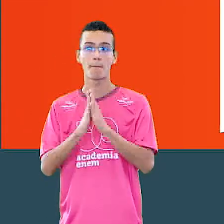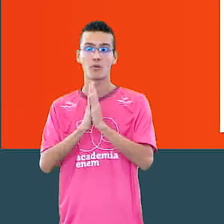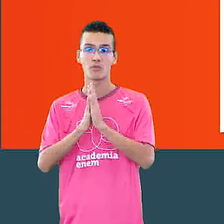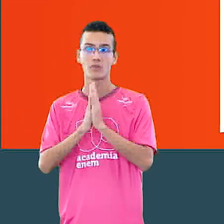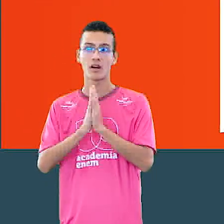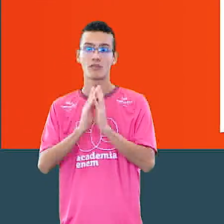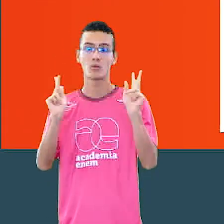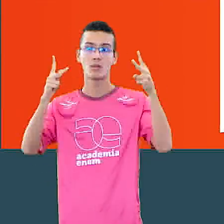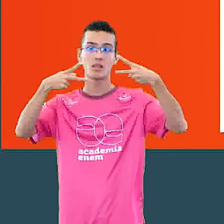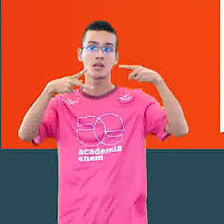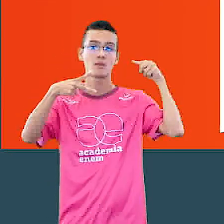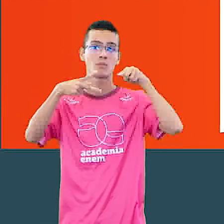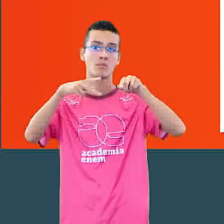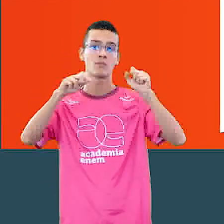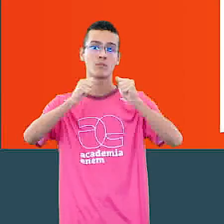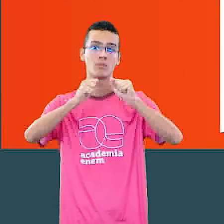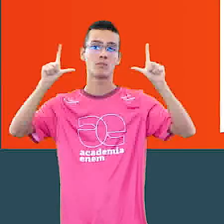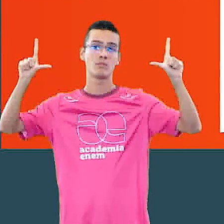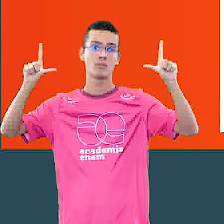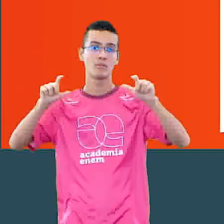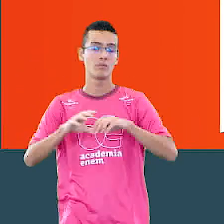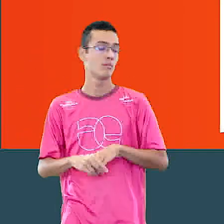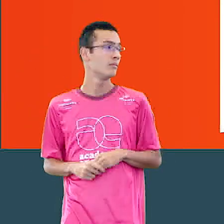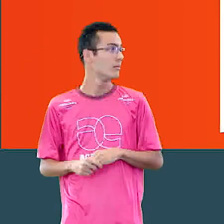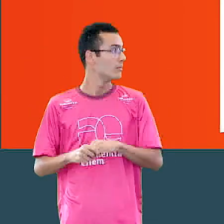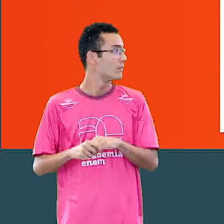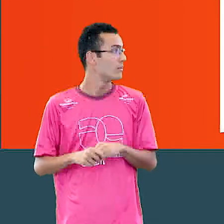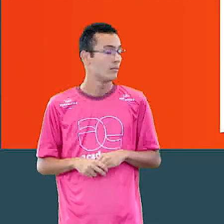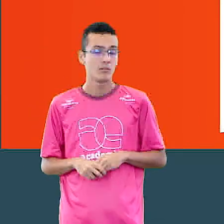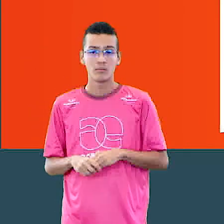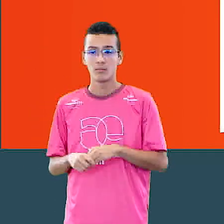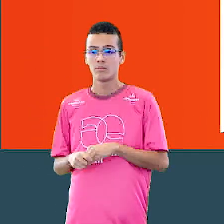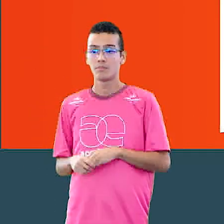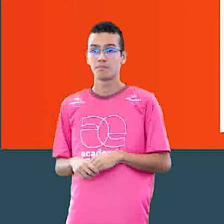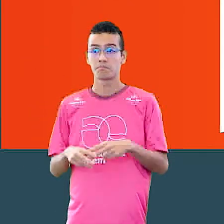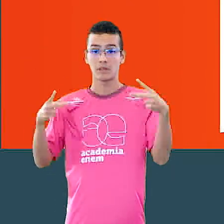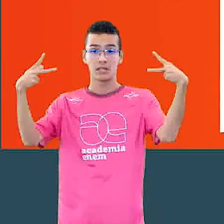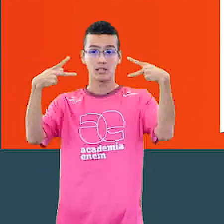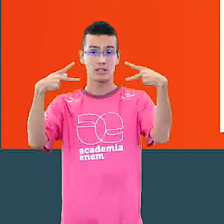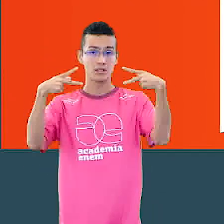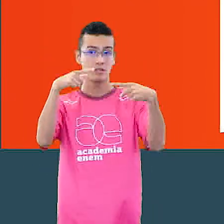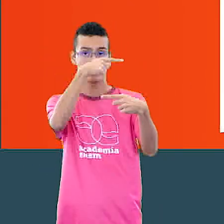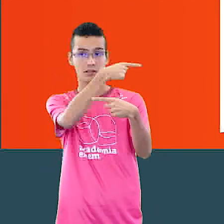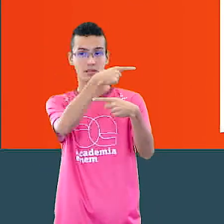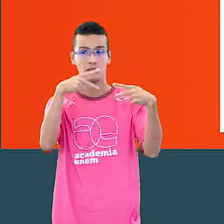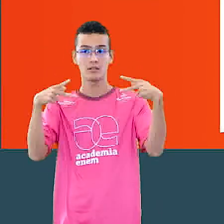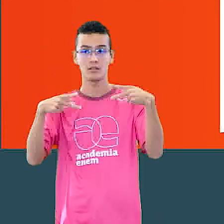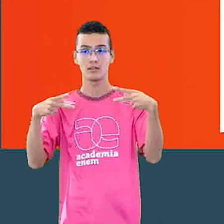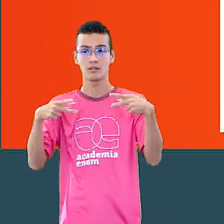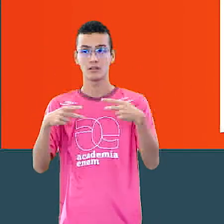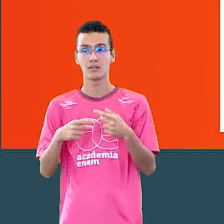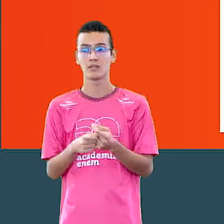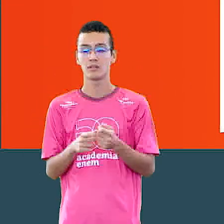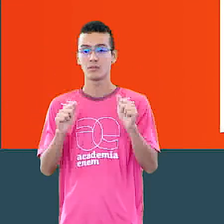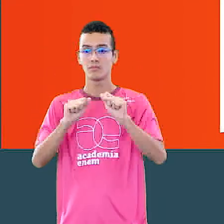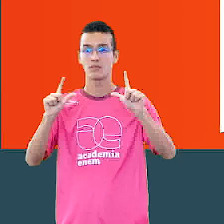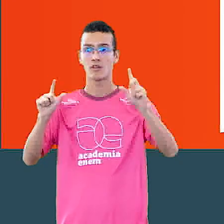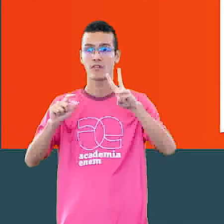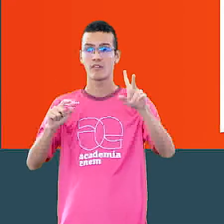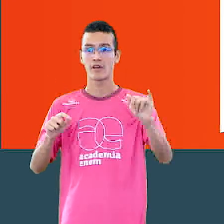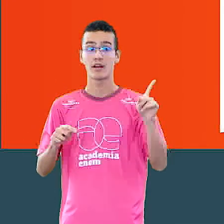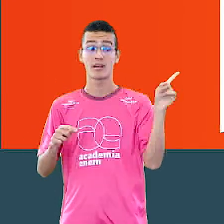clicasse lá no link, ó. Tá? Ó, esse link que eu trouxe ali, que nós vamos acessar daqui a pouco, ele é da